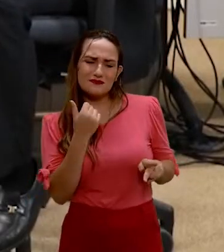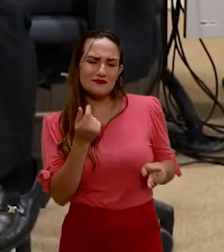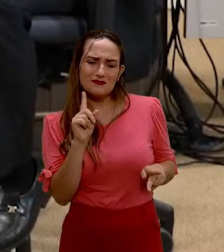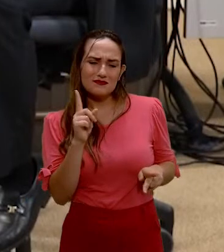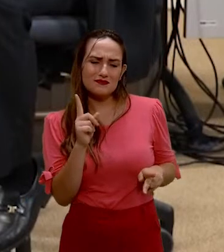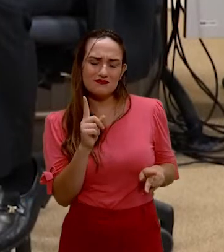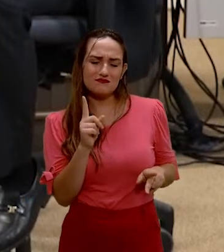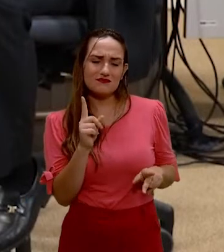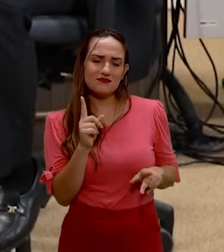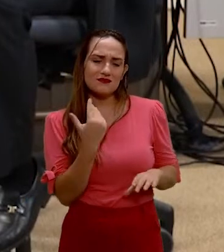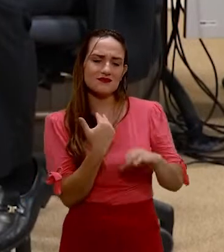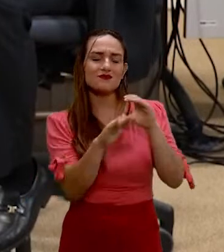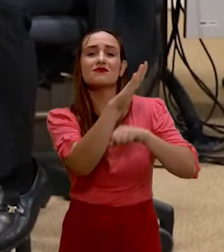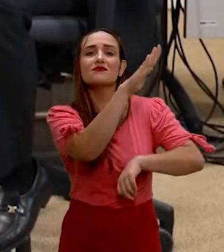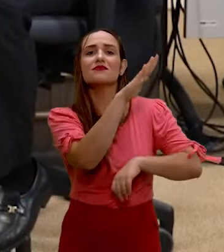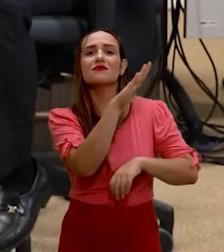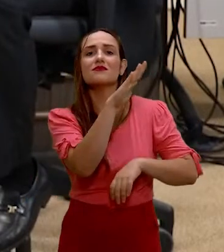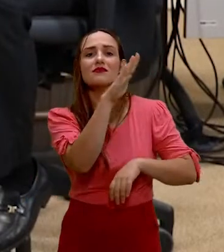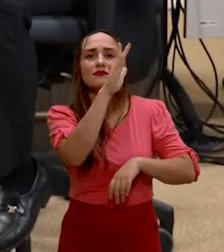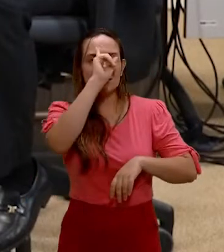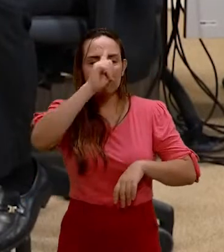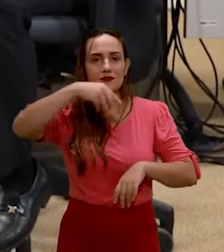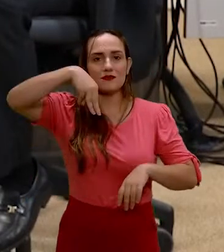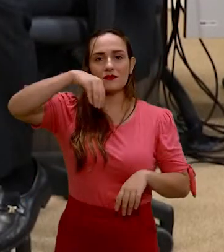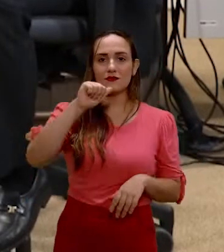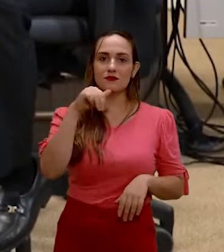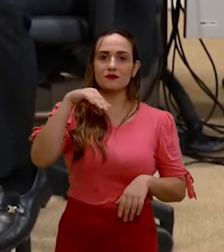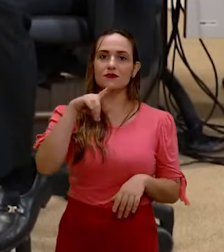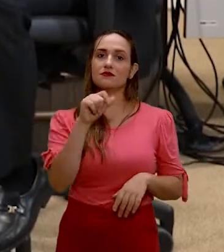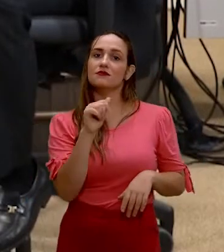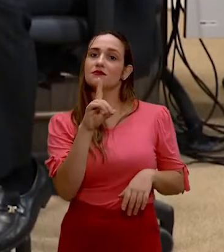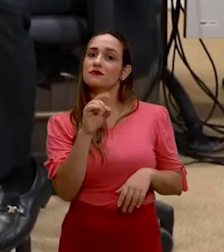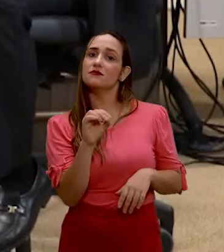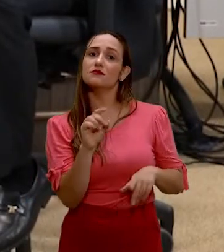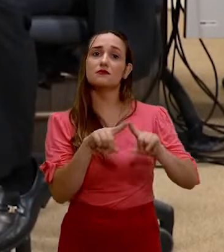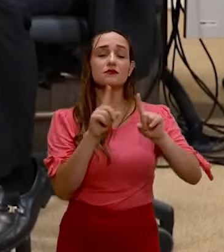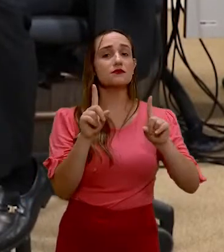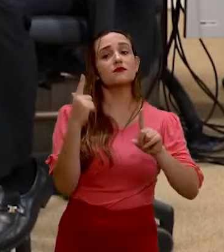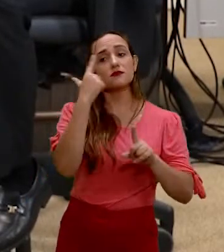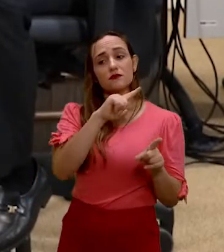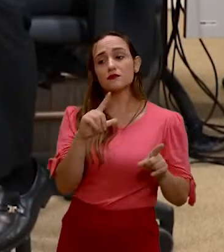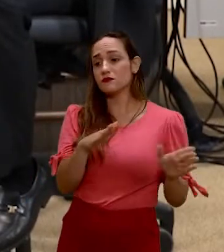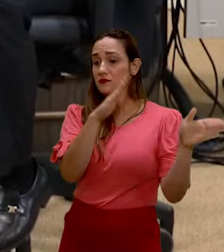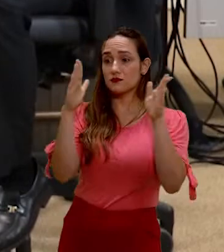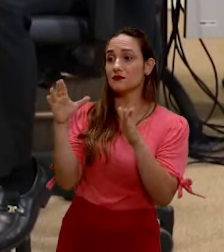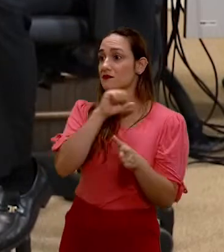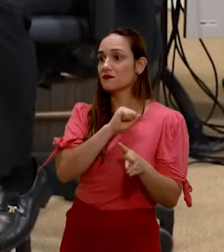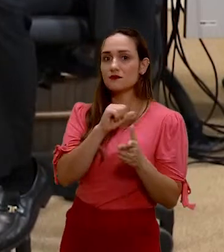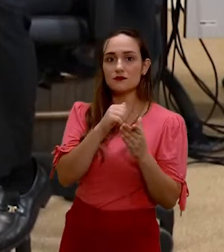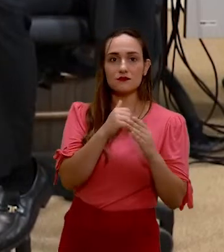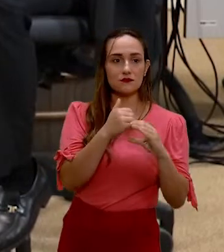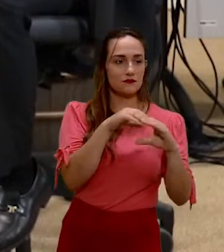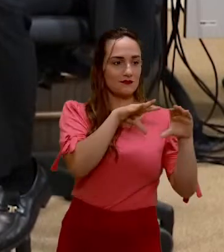tão bom para fazer mandado, mas ele é excelente para fazer a movimentação